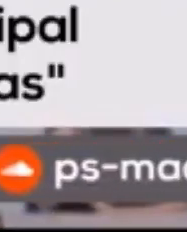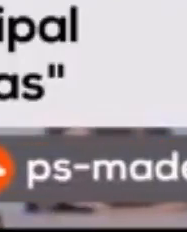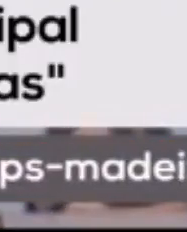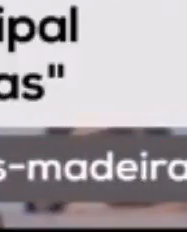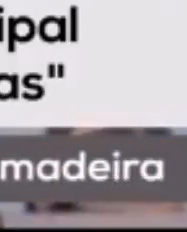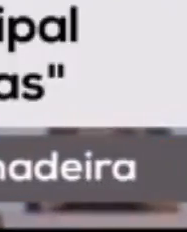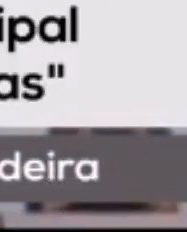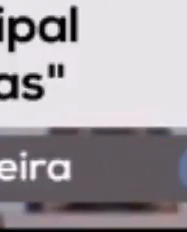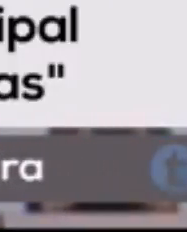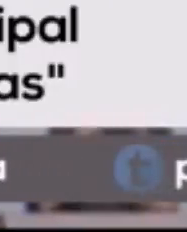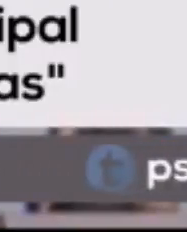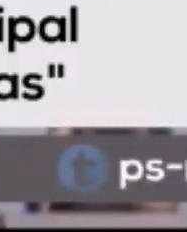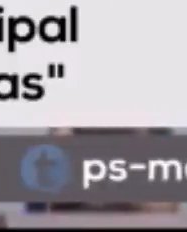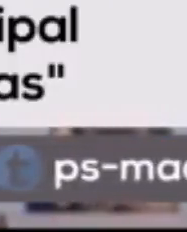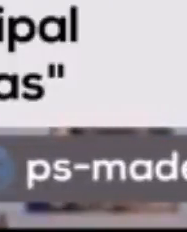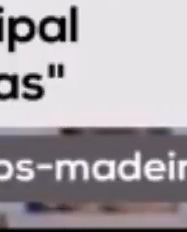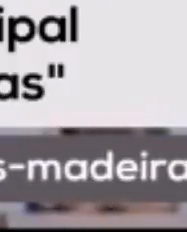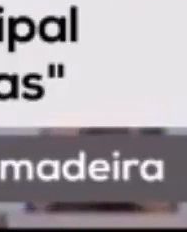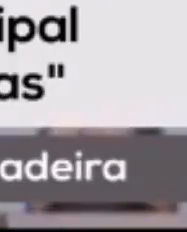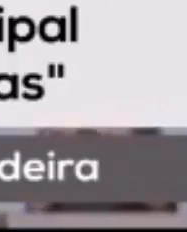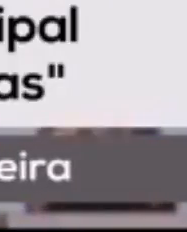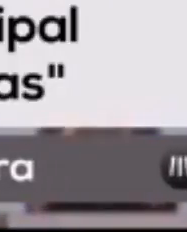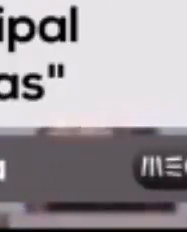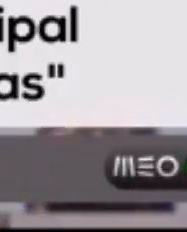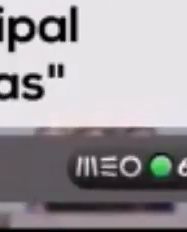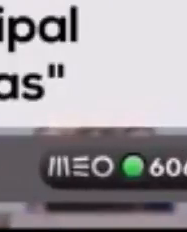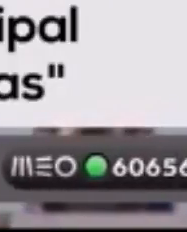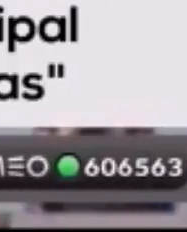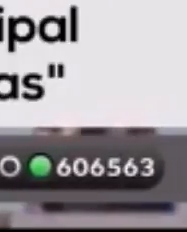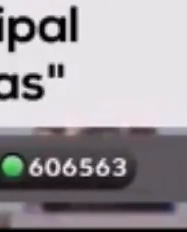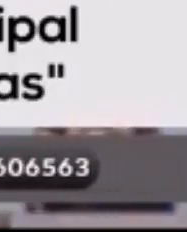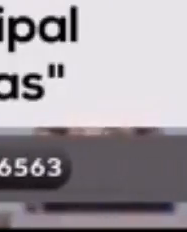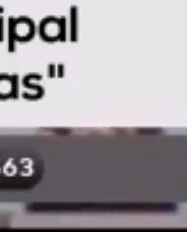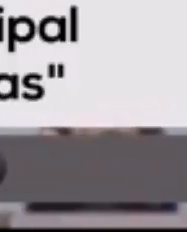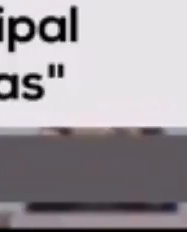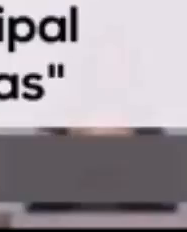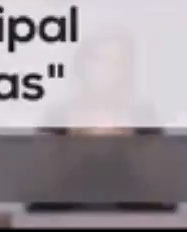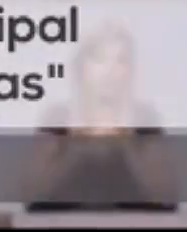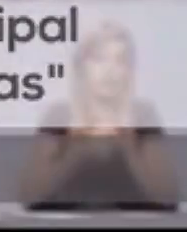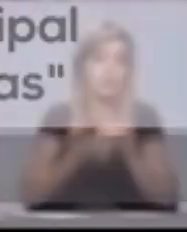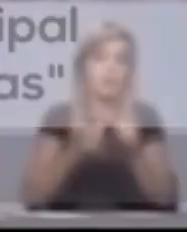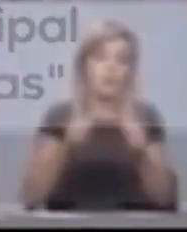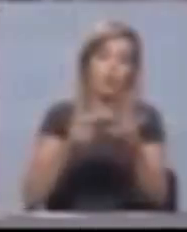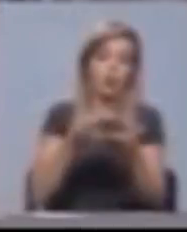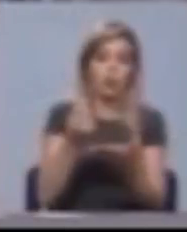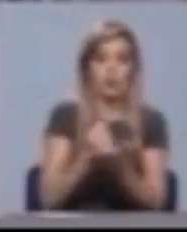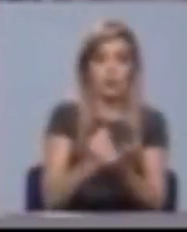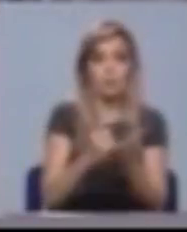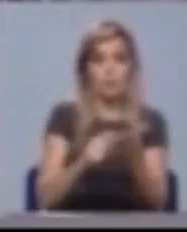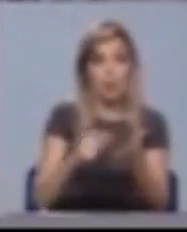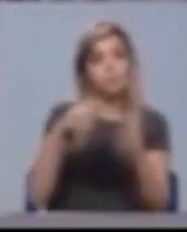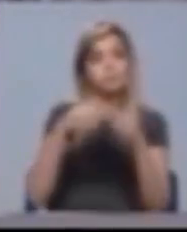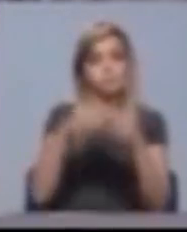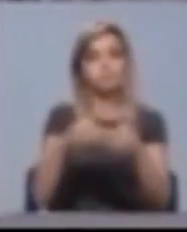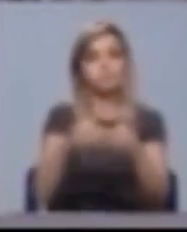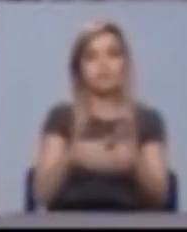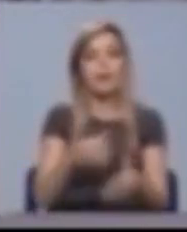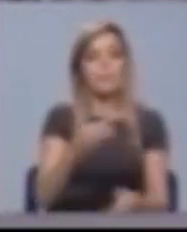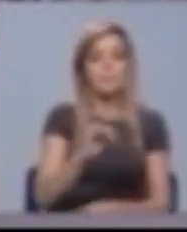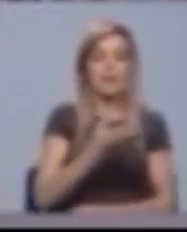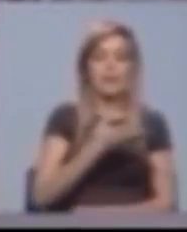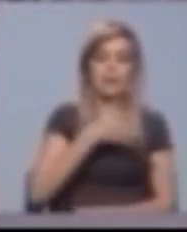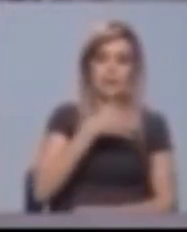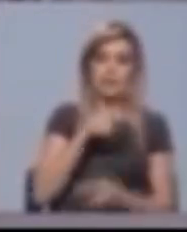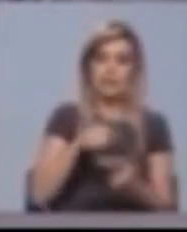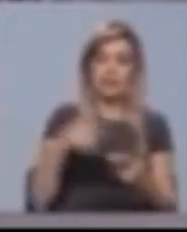aéreas ou marítimas, porque entretanto pode haver aqui uma alteração relativamente ao subsídio de mobilidade marítima. O PS diz que desde